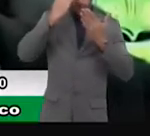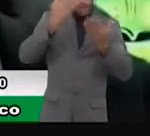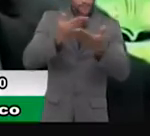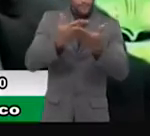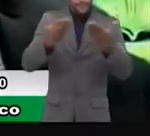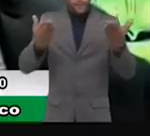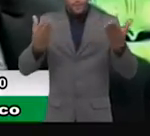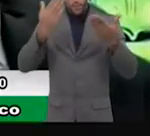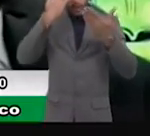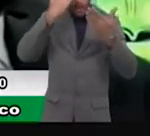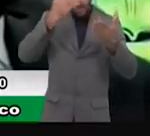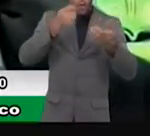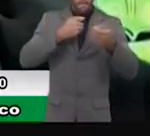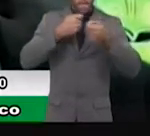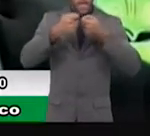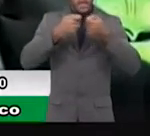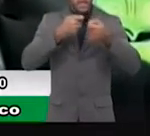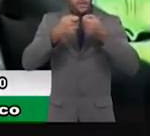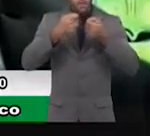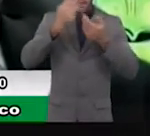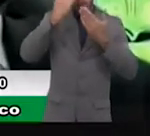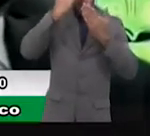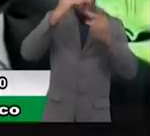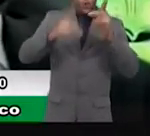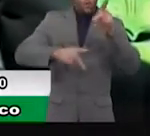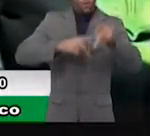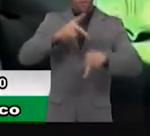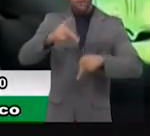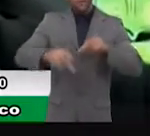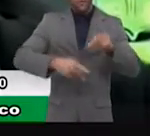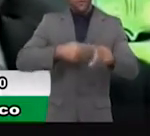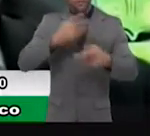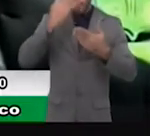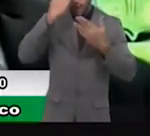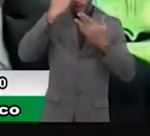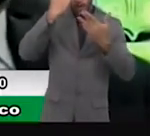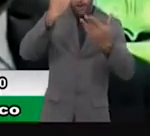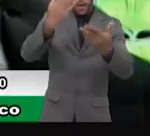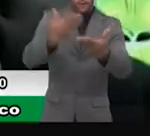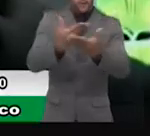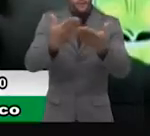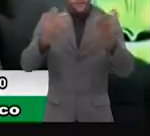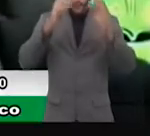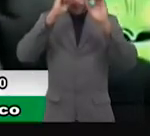obrigado à imprensa da nossa cidade. Muito obrigado ao povo da nossa cidade. Muito obrigado a todos. Deus